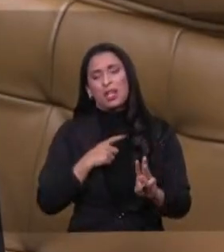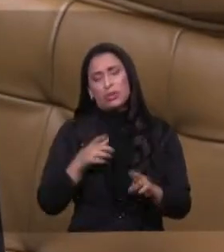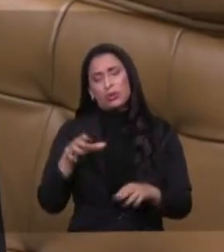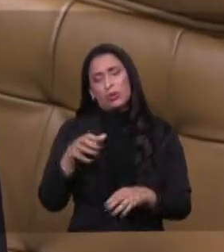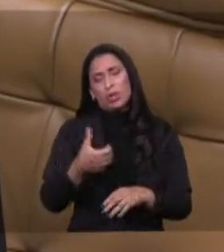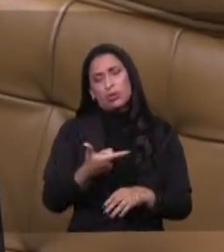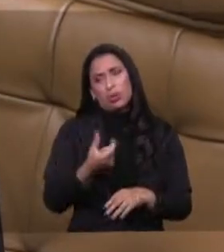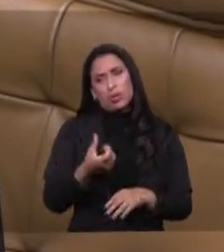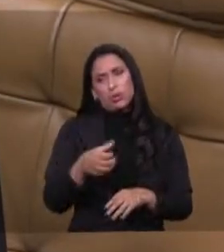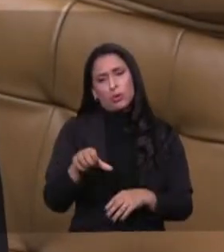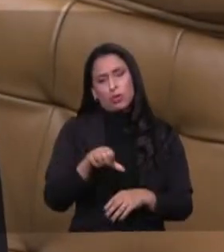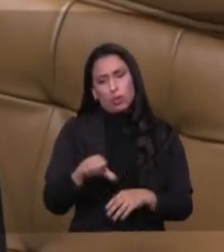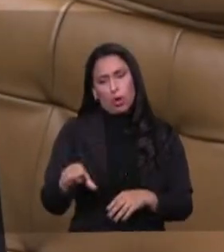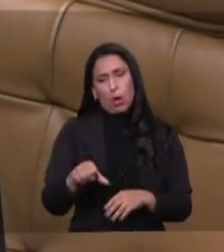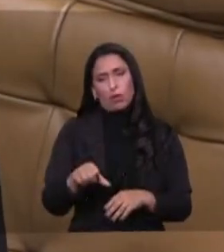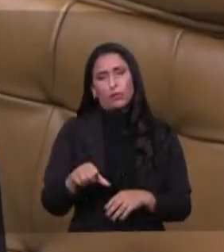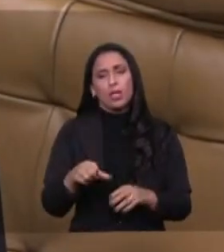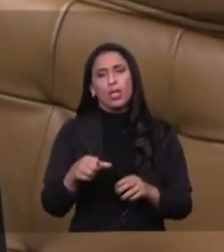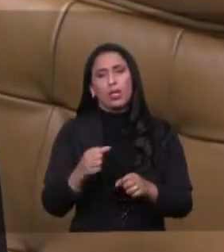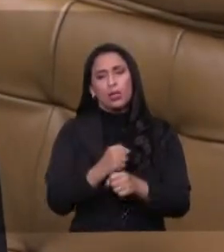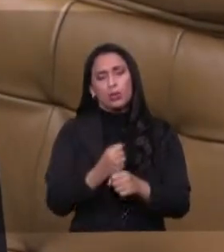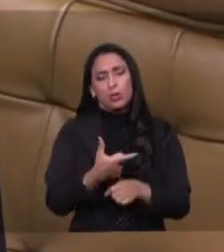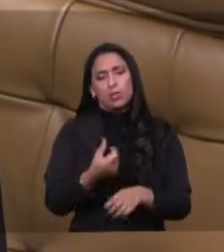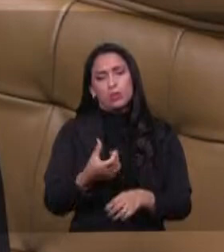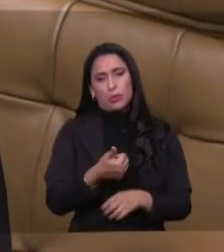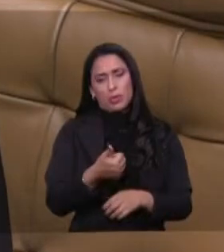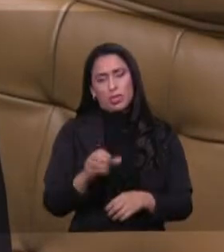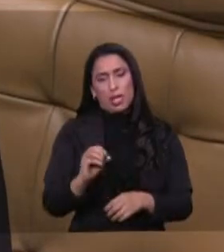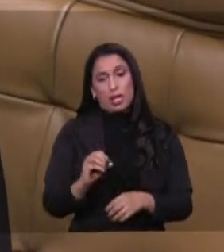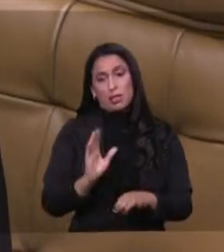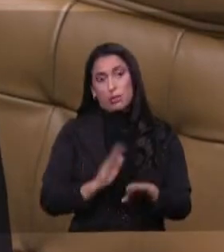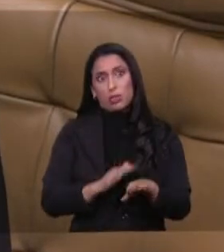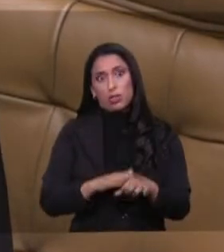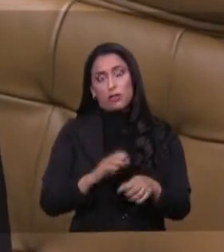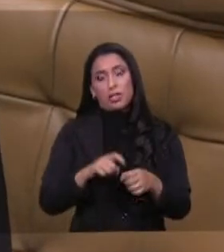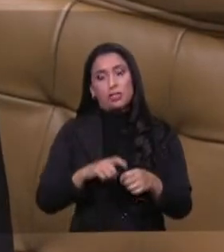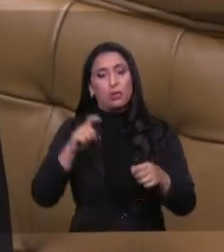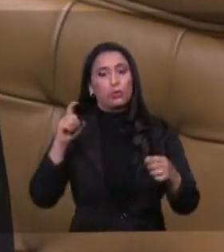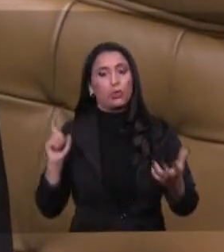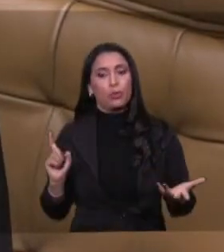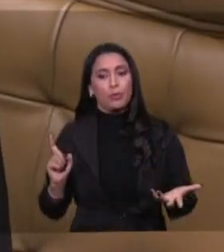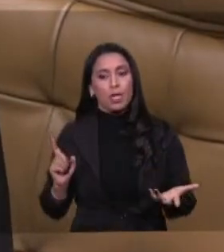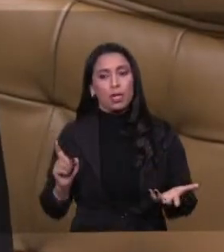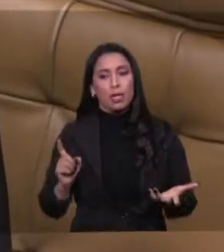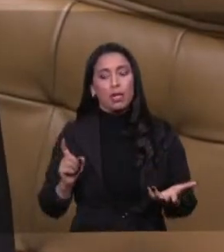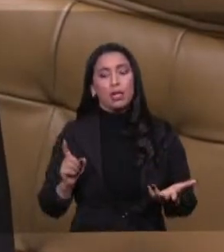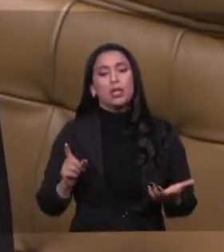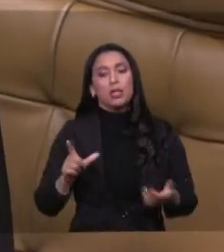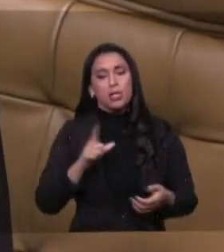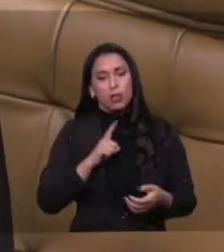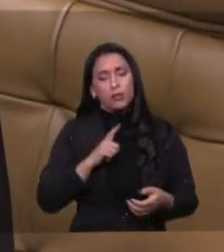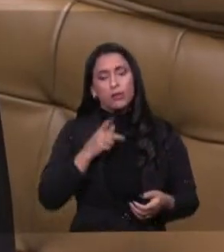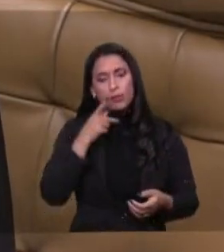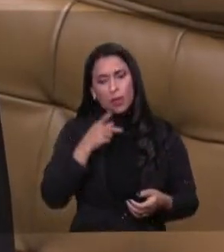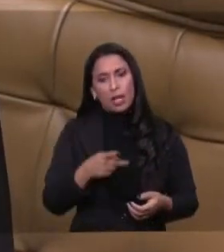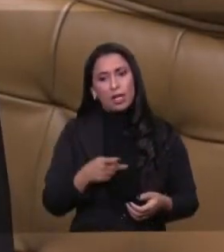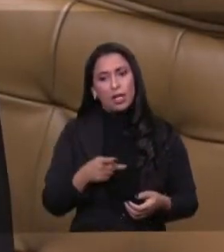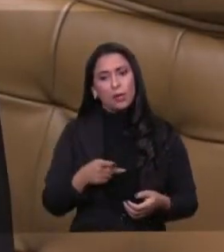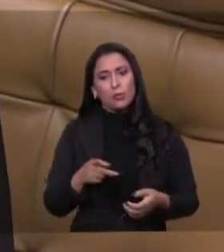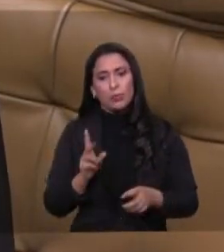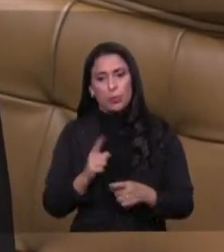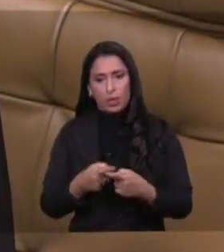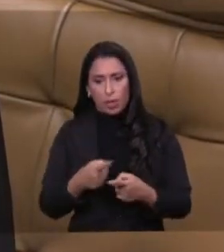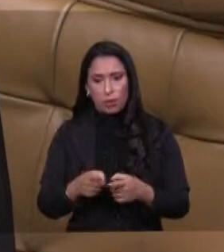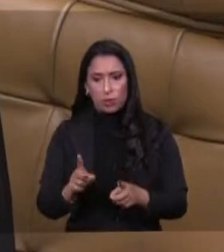2009, 2010, como se houvesse essas autonomias. E a gente vê que isso é alimentado. Por isso eu fiz referência